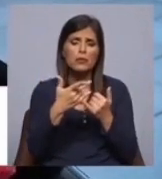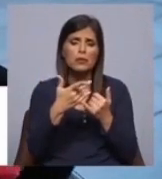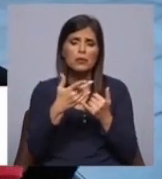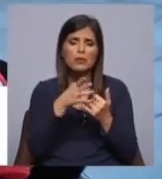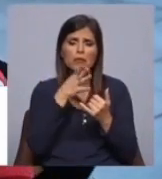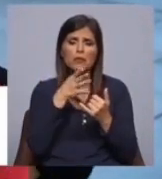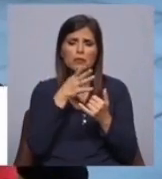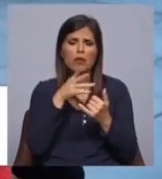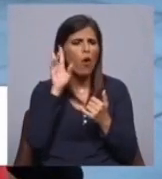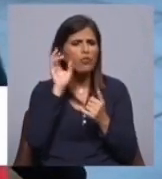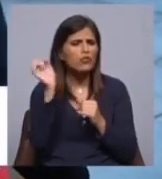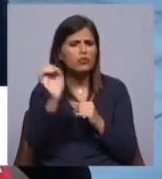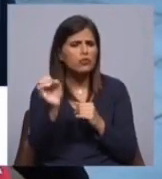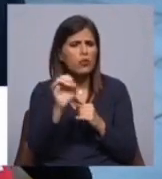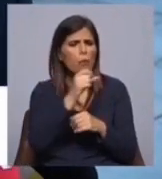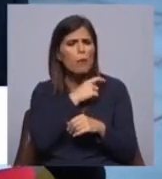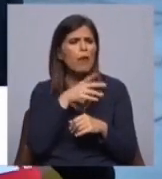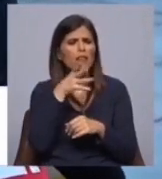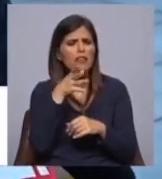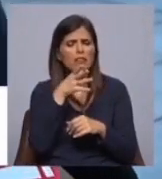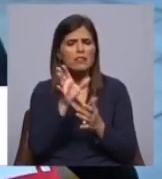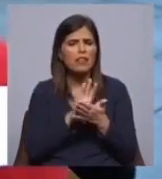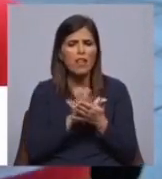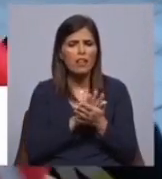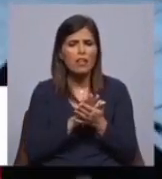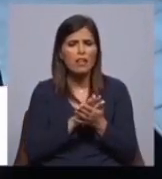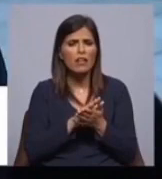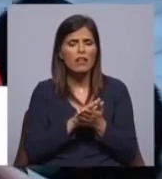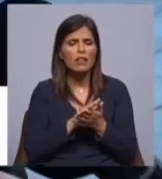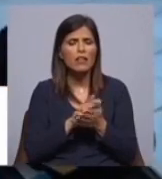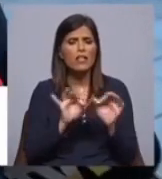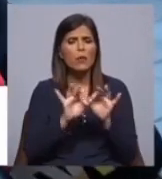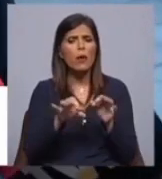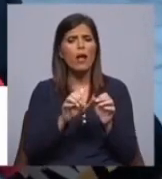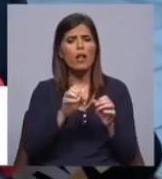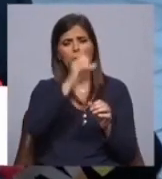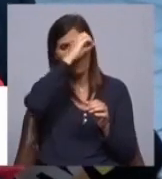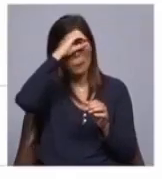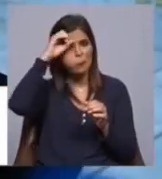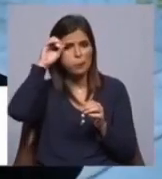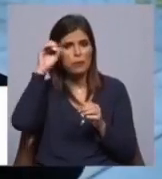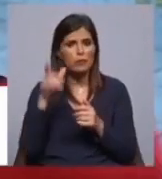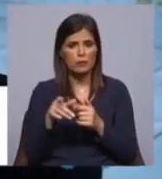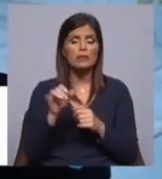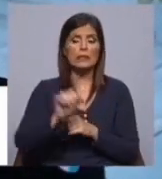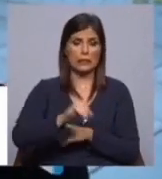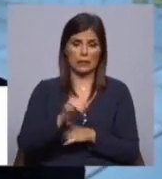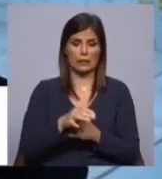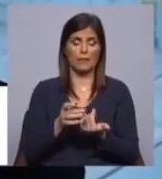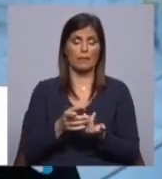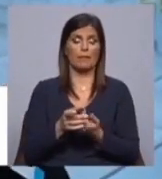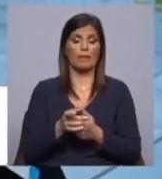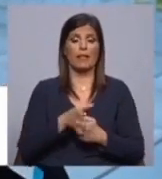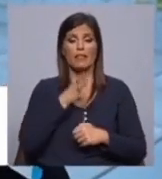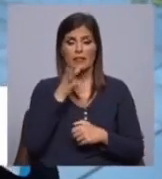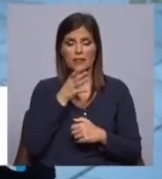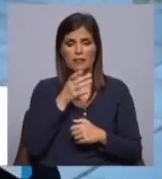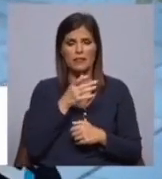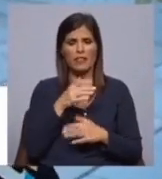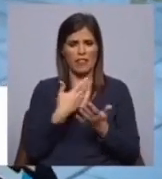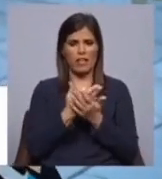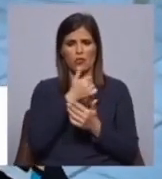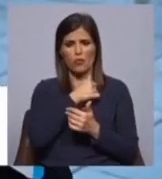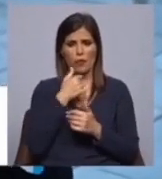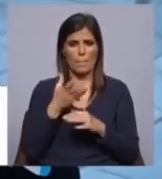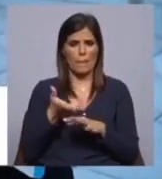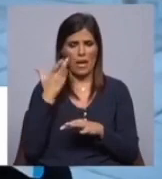não é? Não ouviste o que o padre disse e tal. Portanto... Noto uma ausência. Portanto... Notei, sim. Ah, é uma ausência. O que o fazia sofrer mais